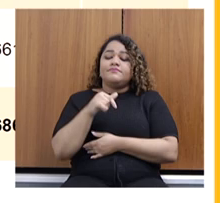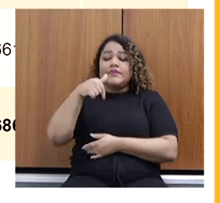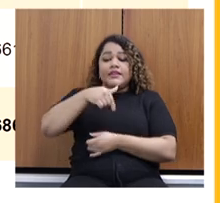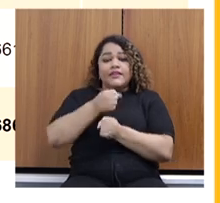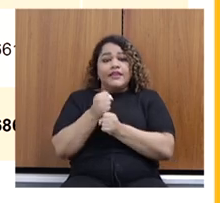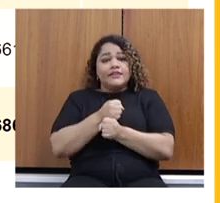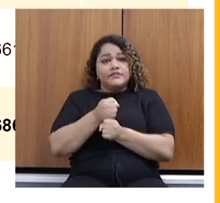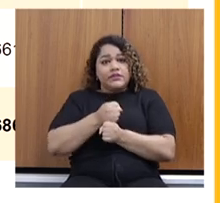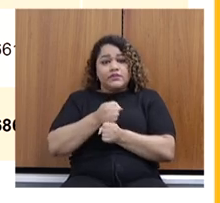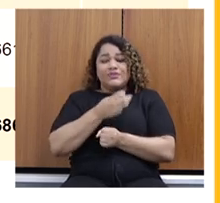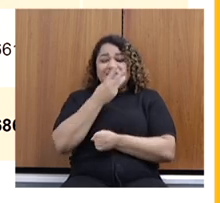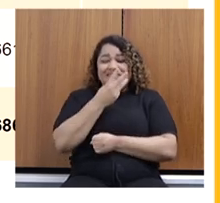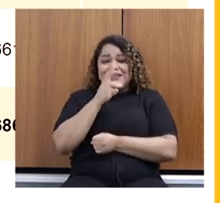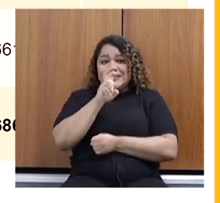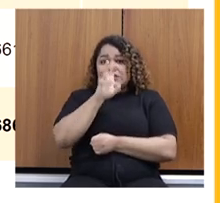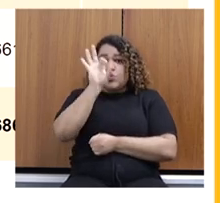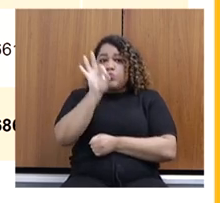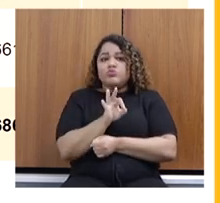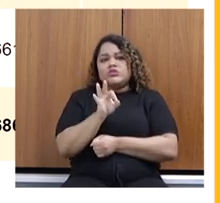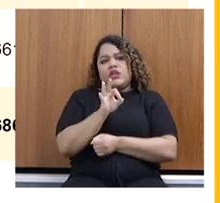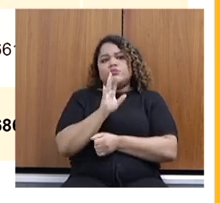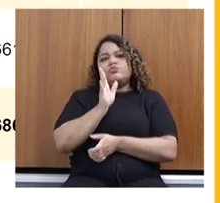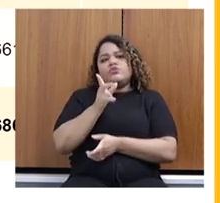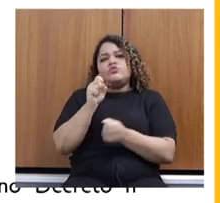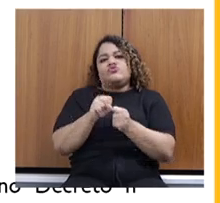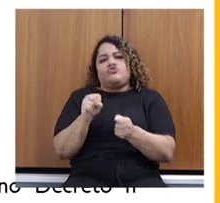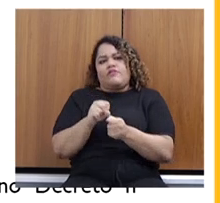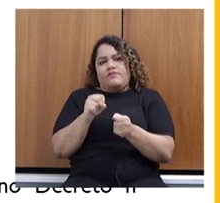35% de execução.